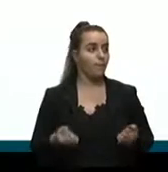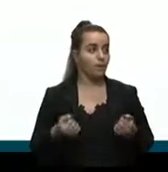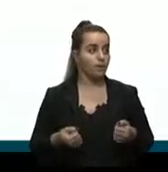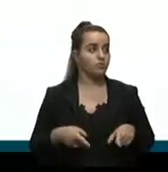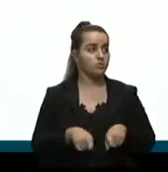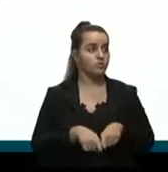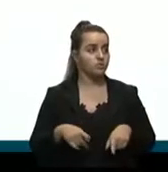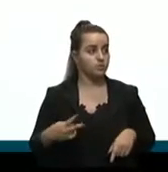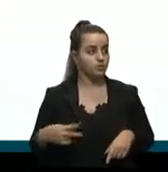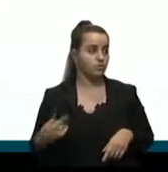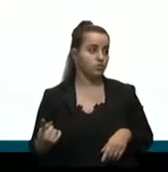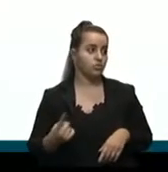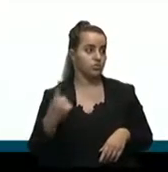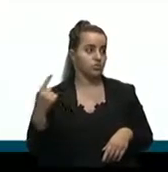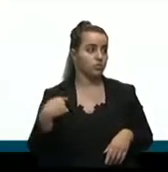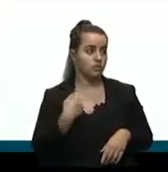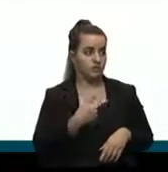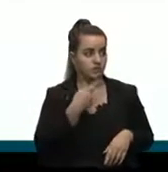e a altura,